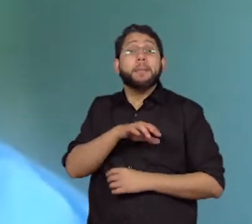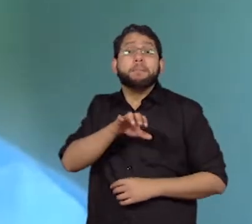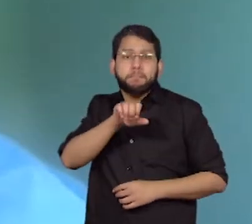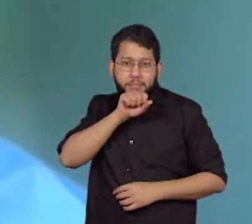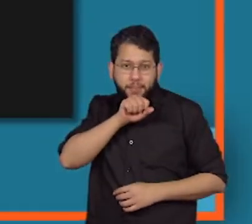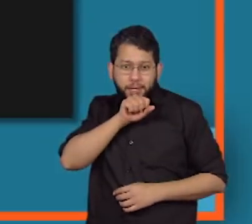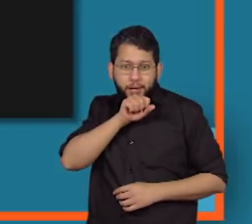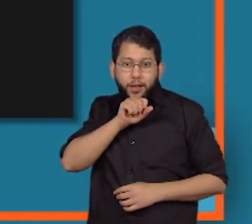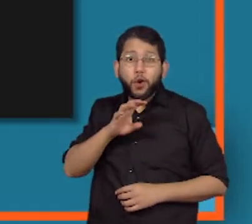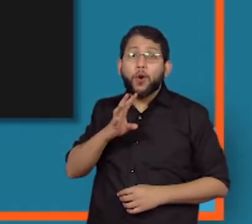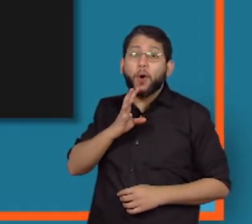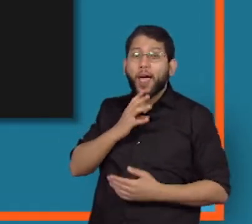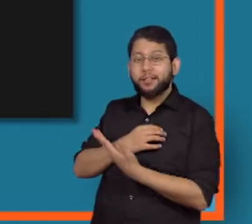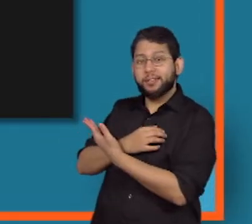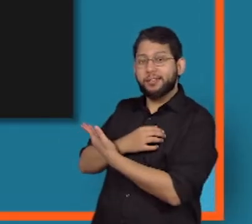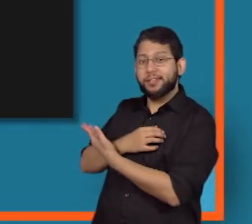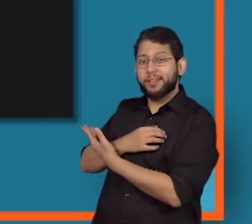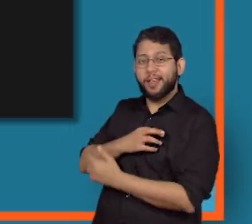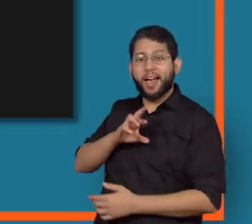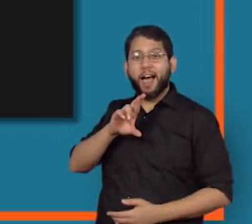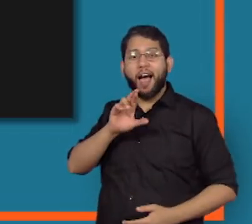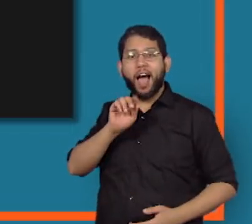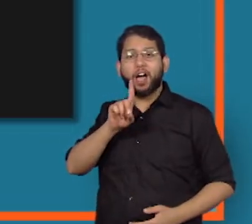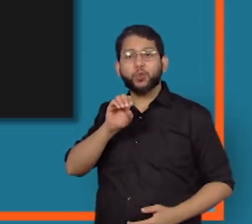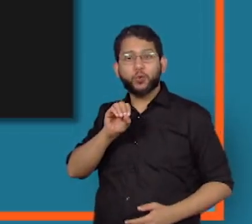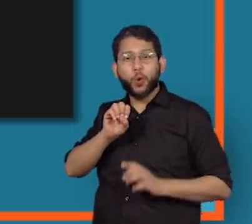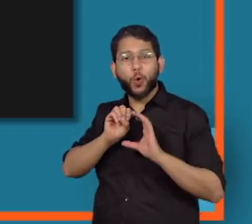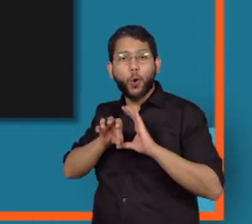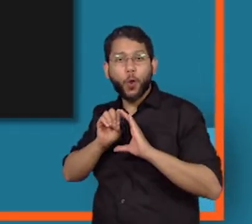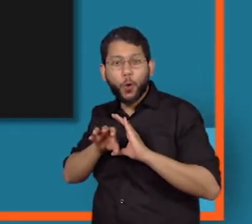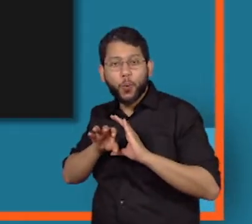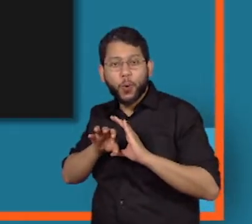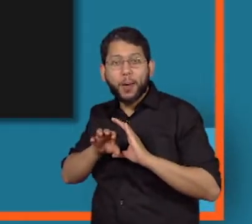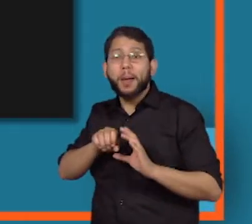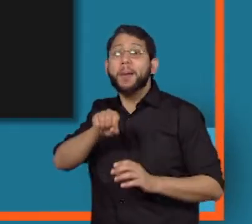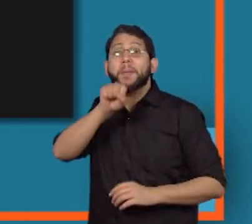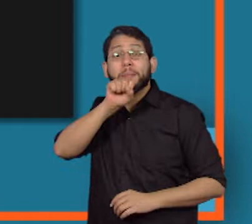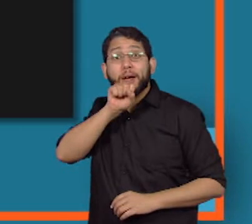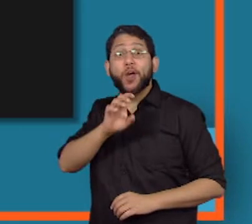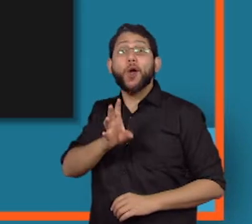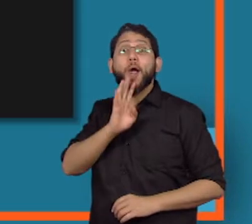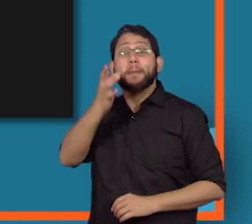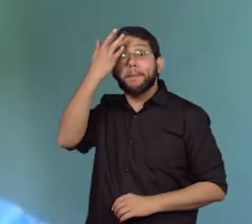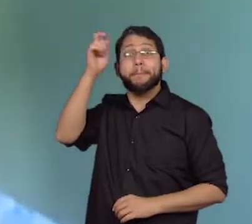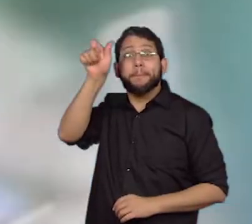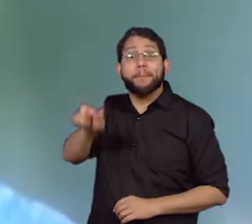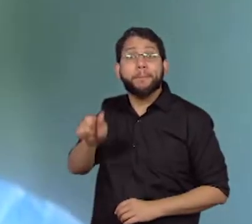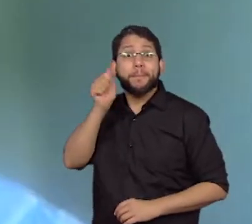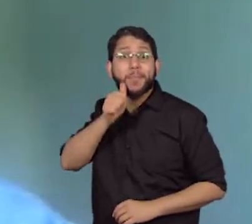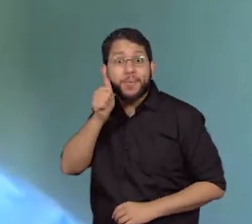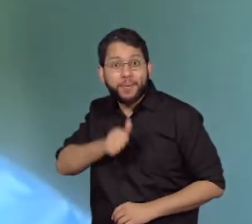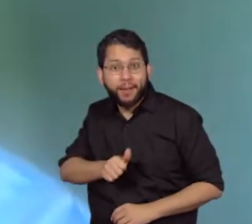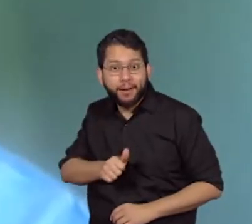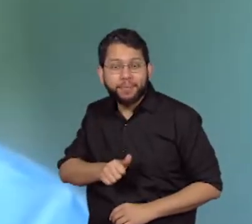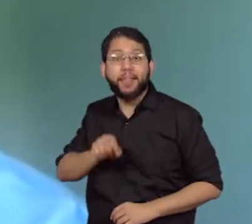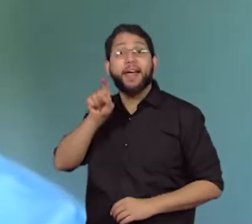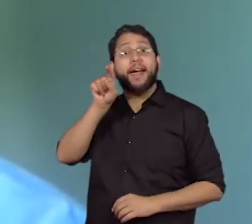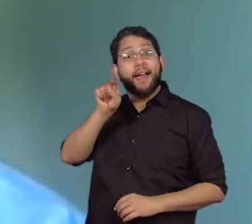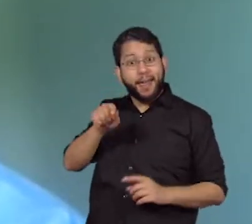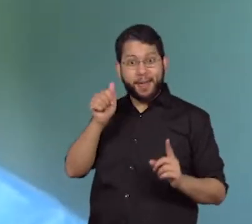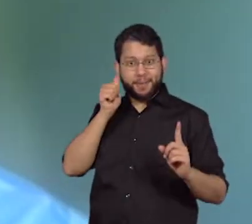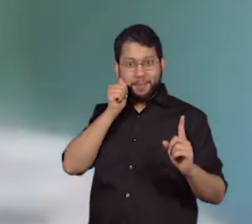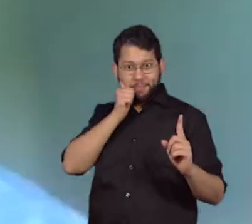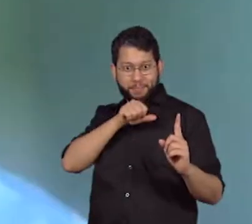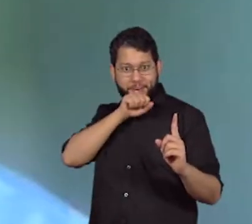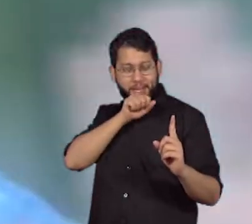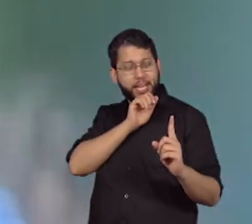Rádio Globo. E aí essa pessoa na Rádio Globo falou, que o Guilherme, isso da Rádio e TV, que interessante. Pô, Guilherme,